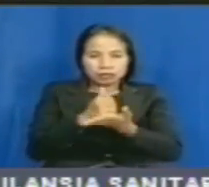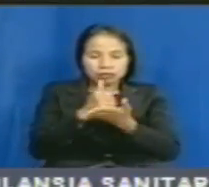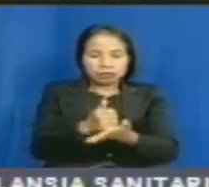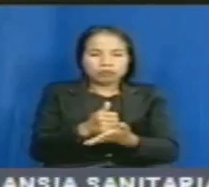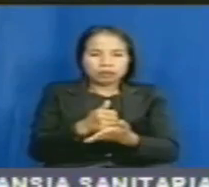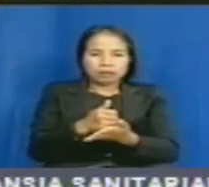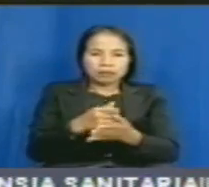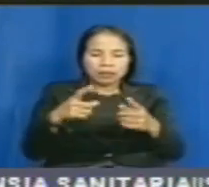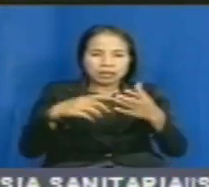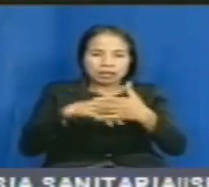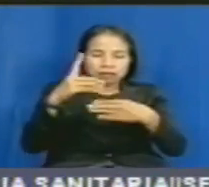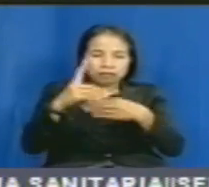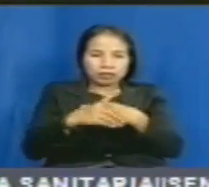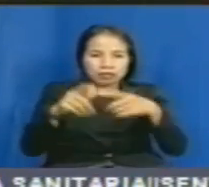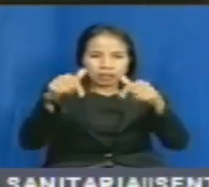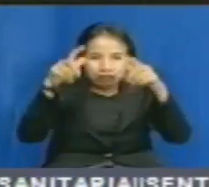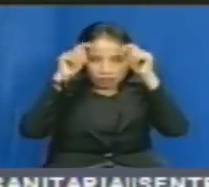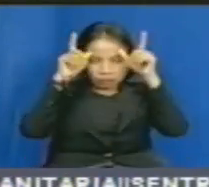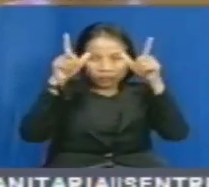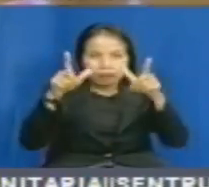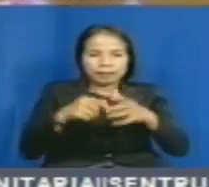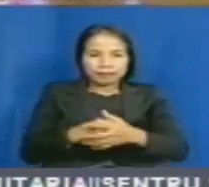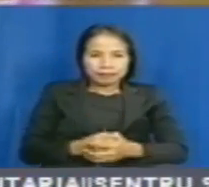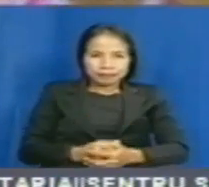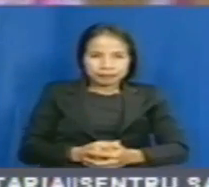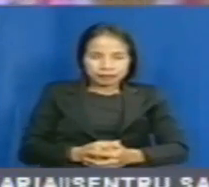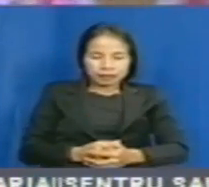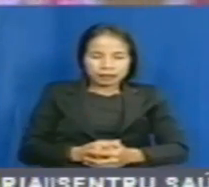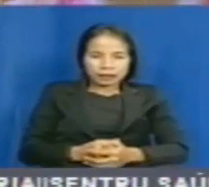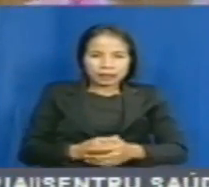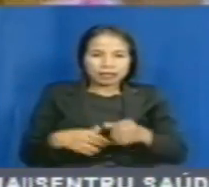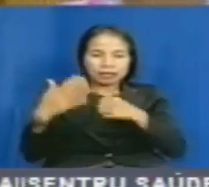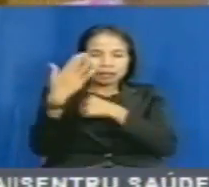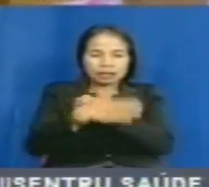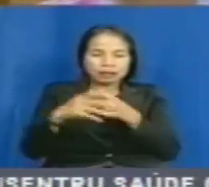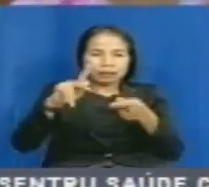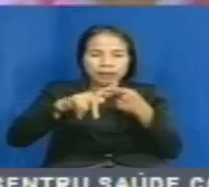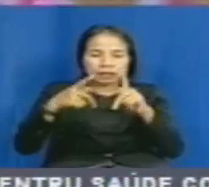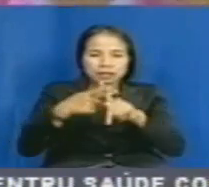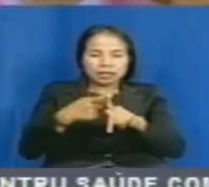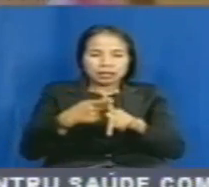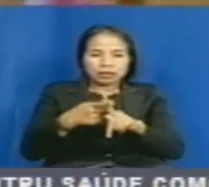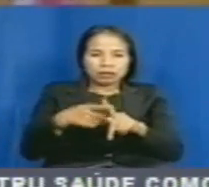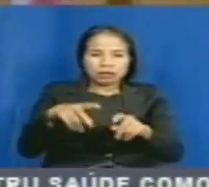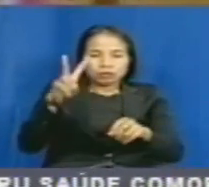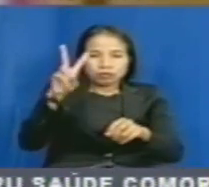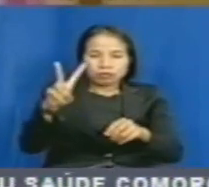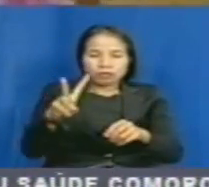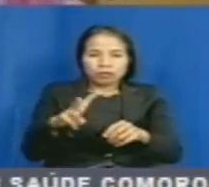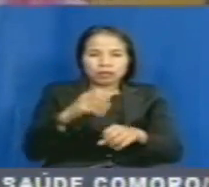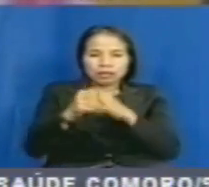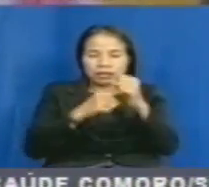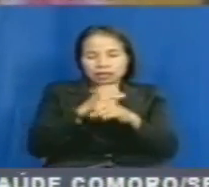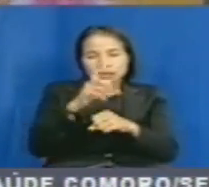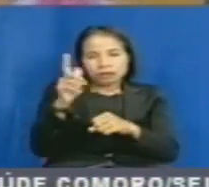qualquer desenvolvimento e a Timor. Relação diplomática entre Coreia e Timor-Leste, Timor-Leste e Coreia, durante Tina